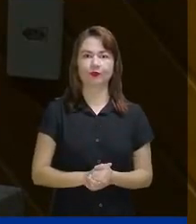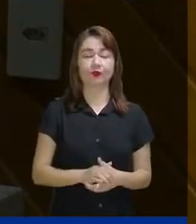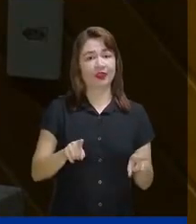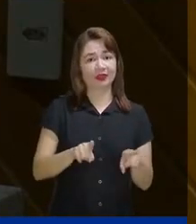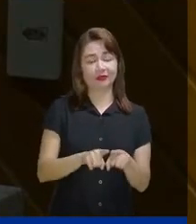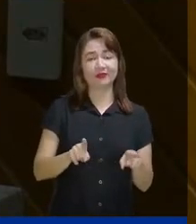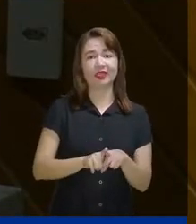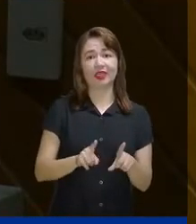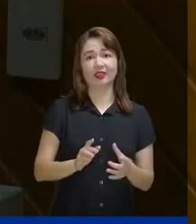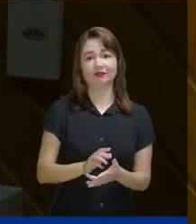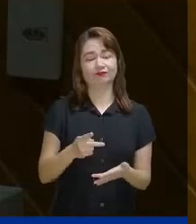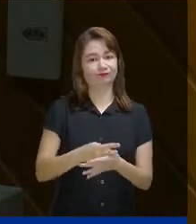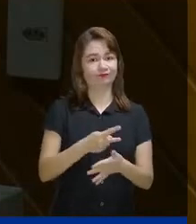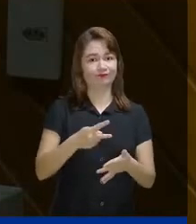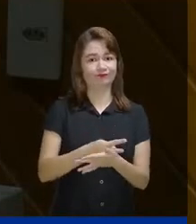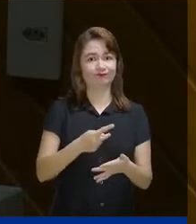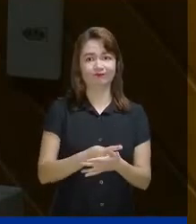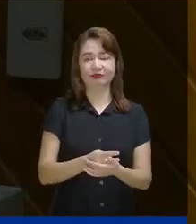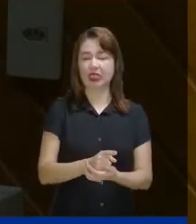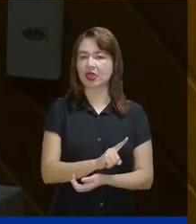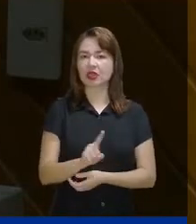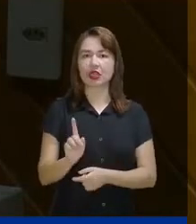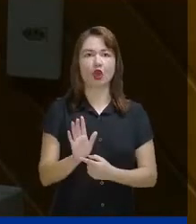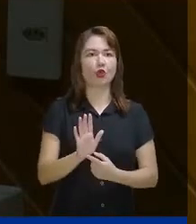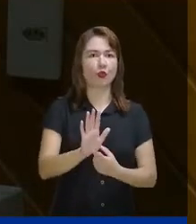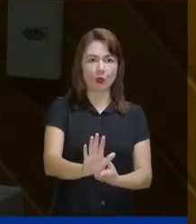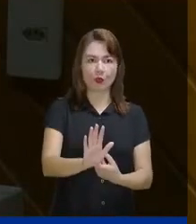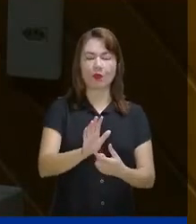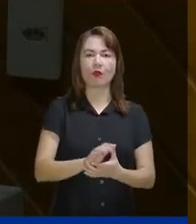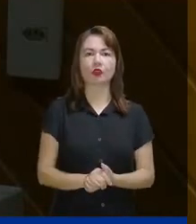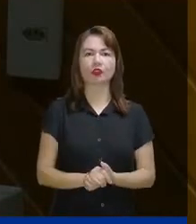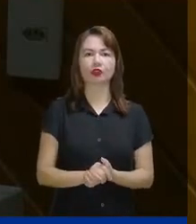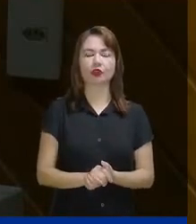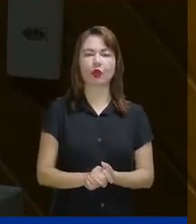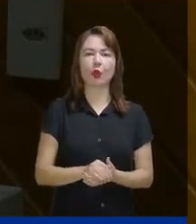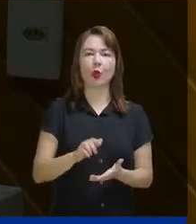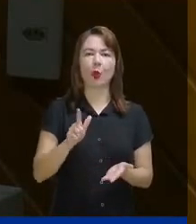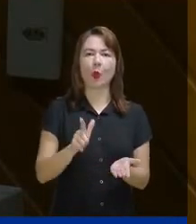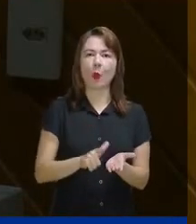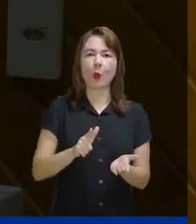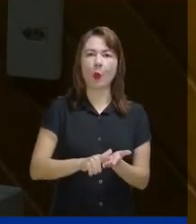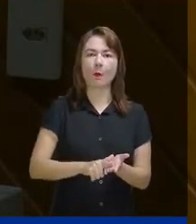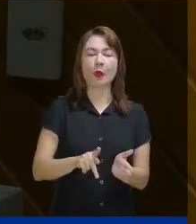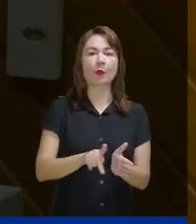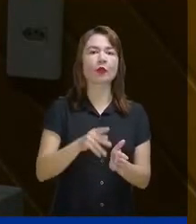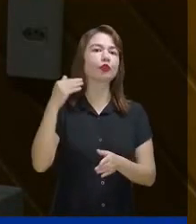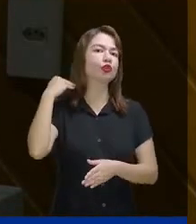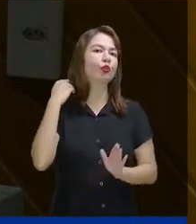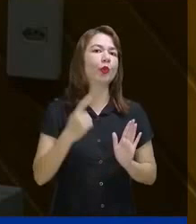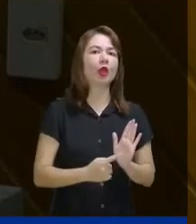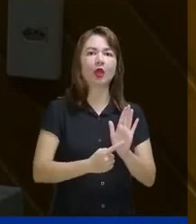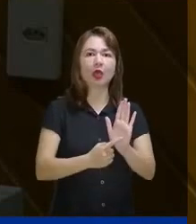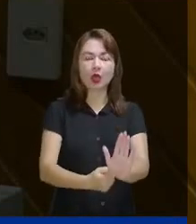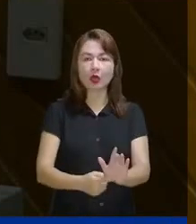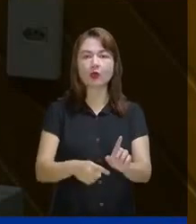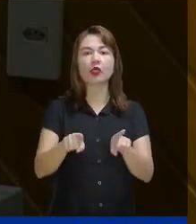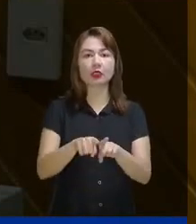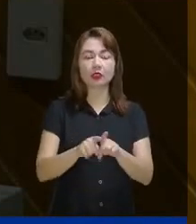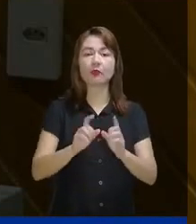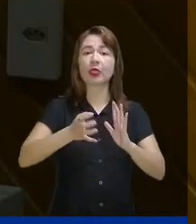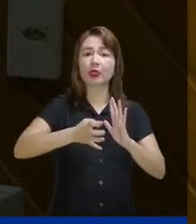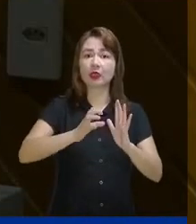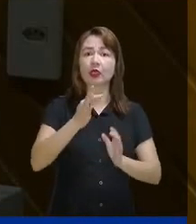irregularidade e deixou de apresentar os extratos bancários das contas do fundo partidário e de outros